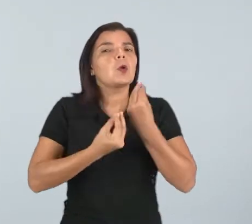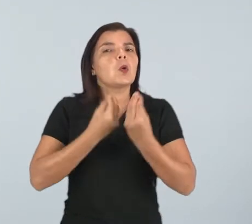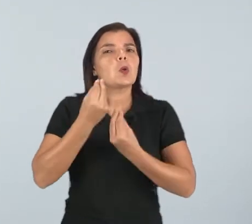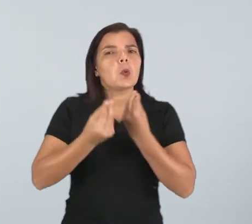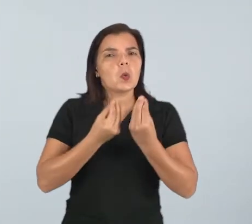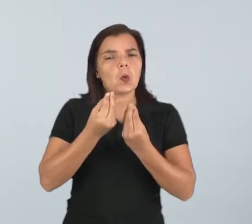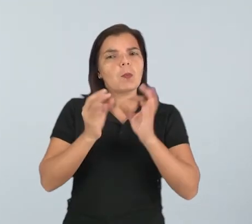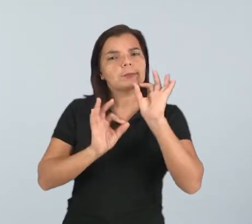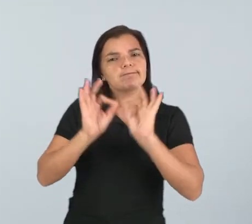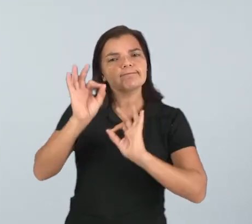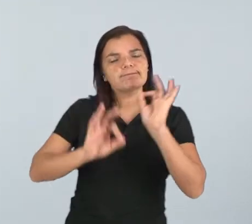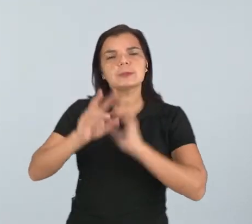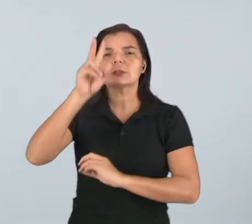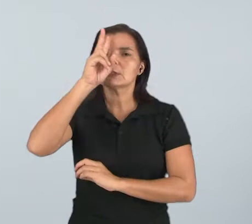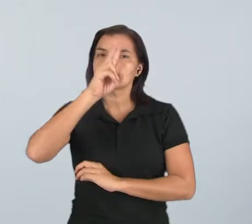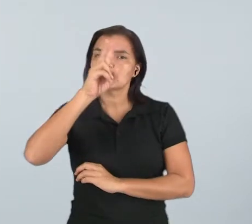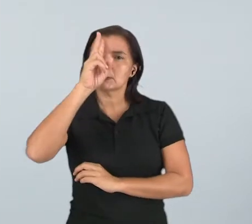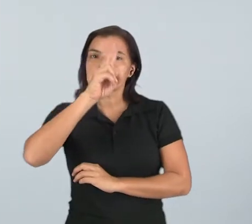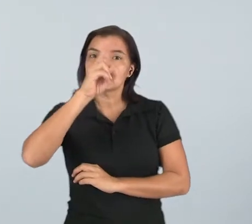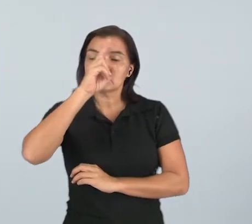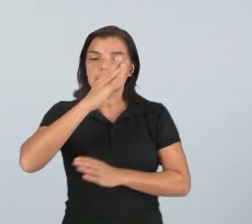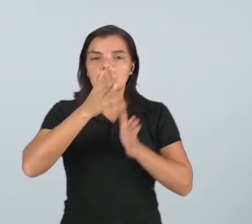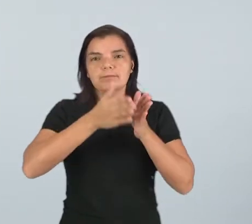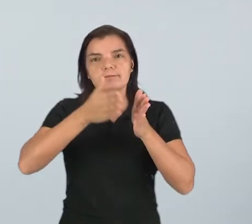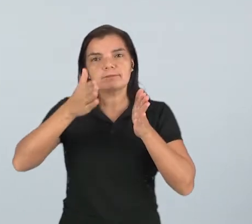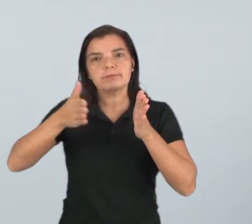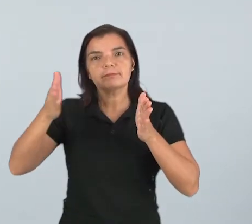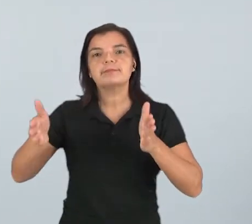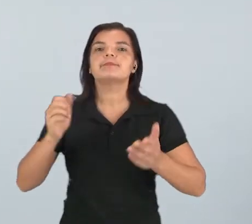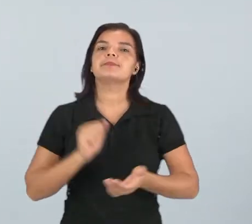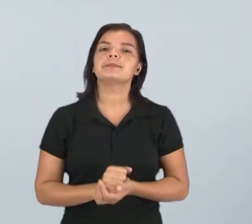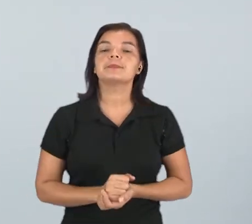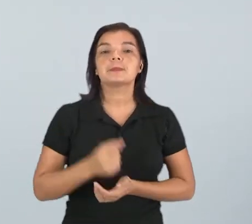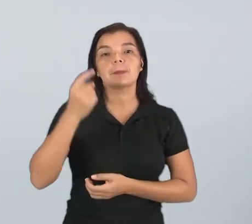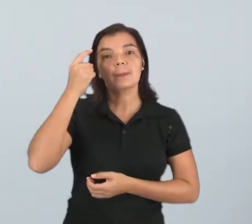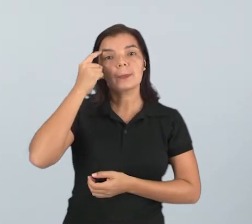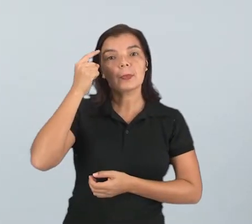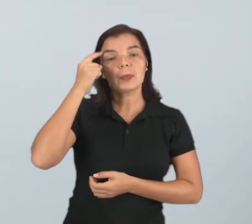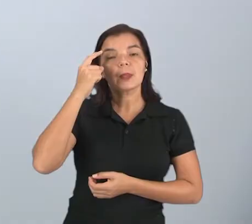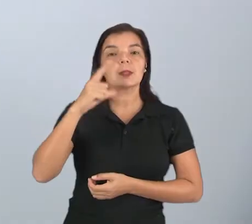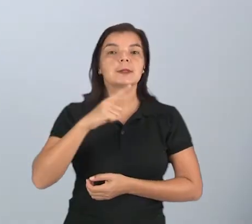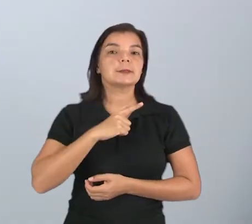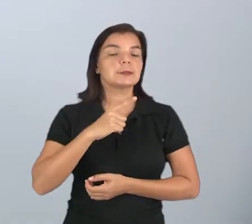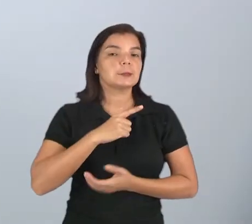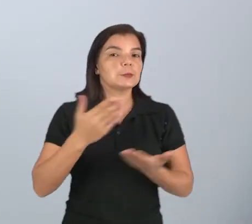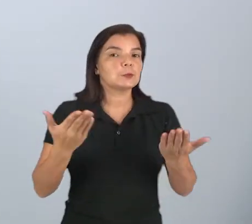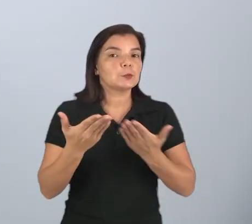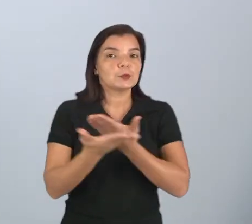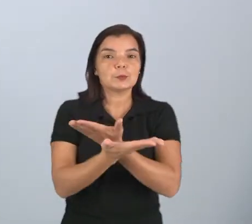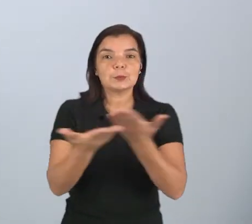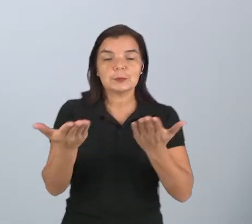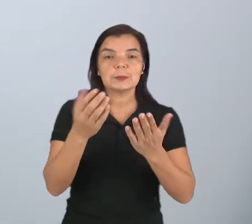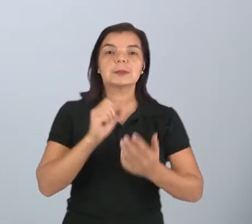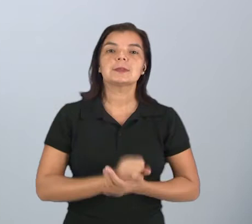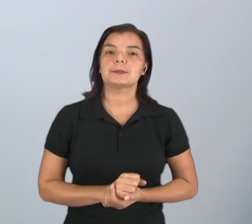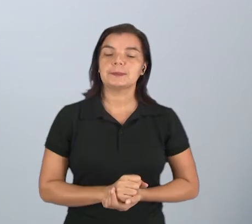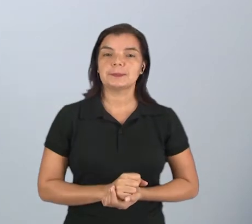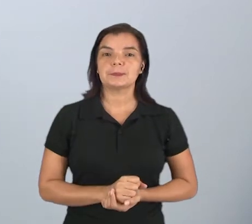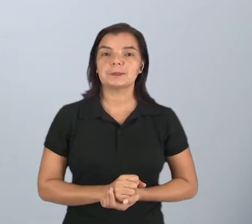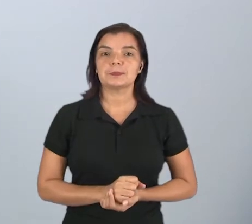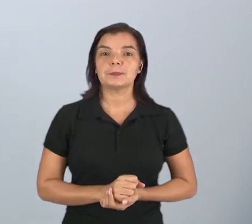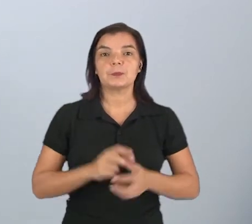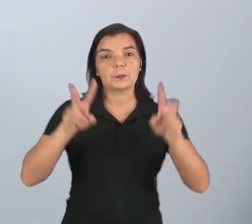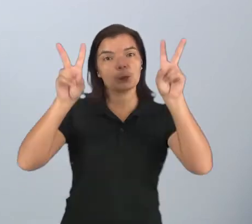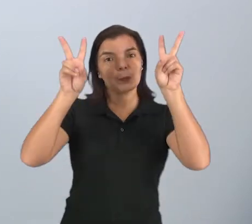ela constrói essa memória parte por parte. Pensando nisso, nós trouxemos hoje para vocês